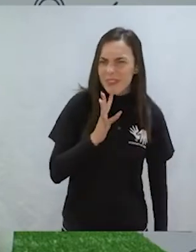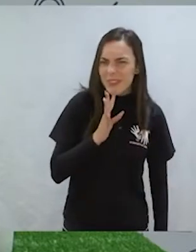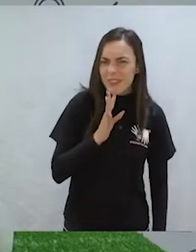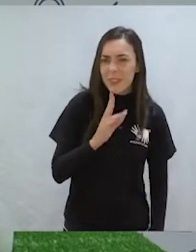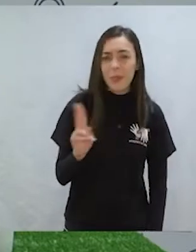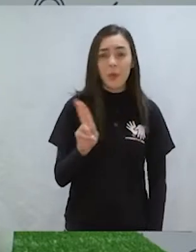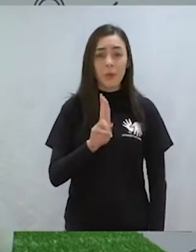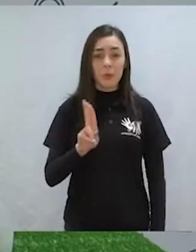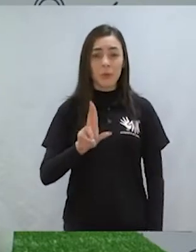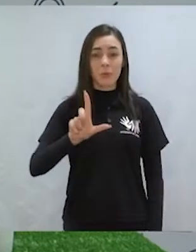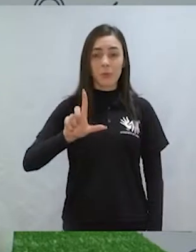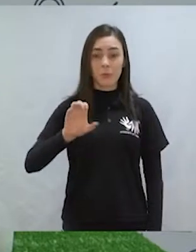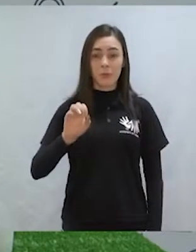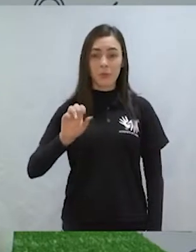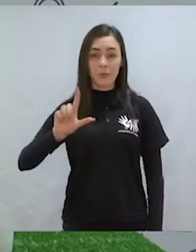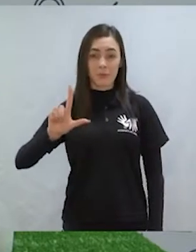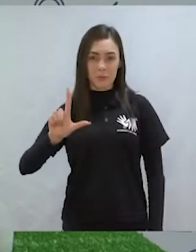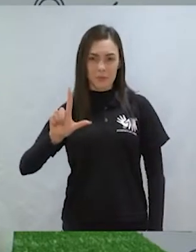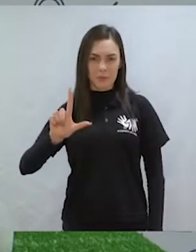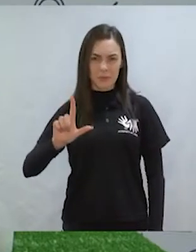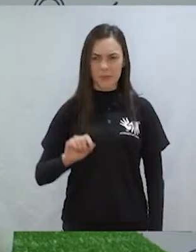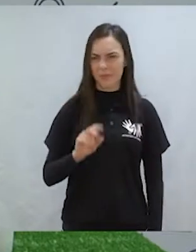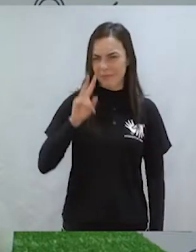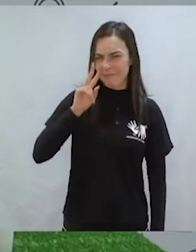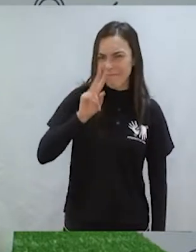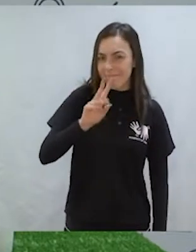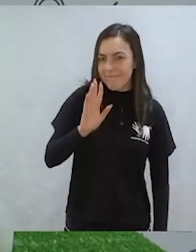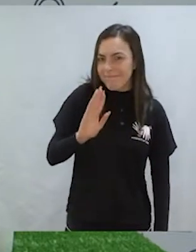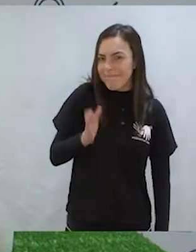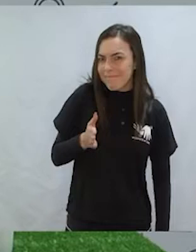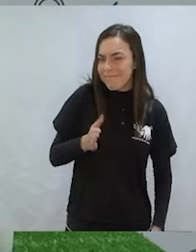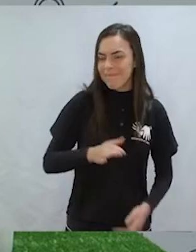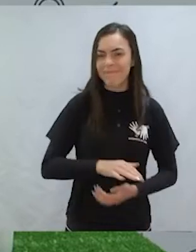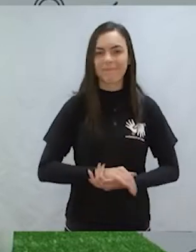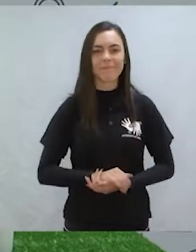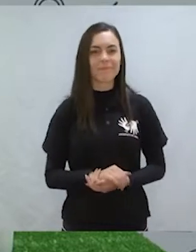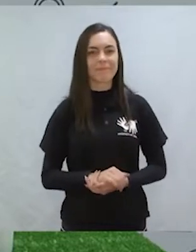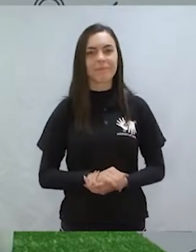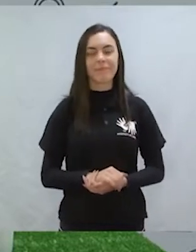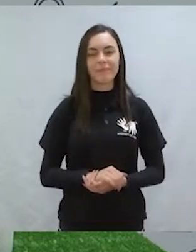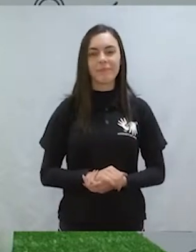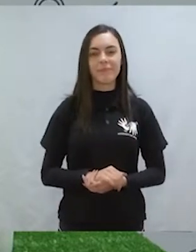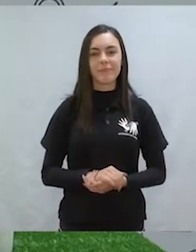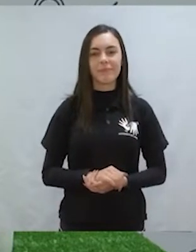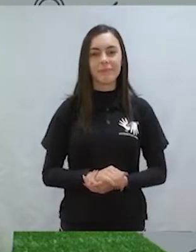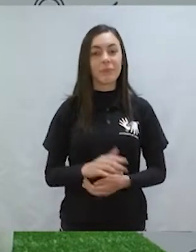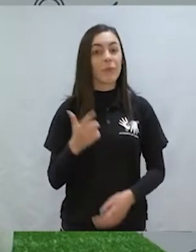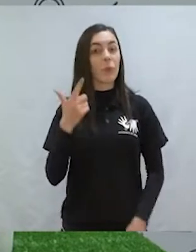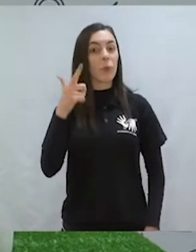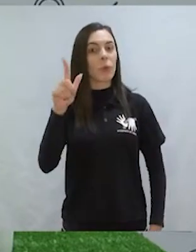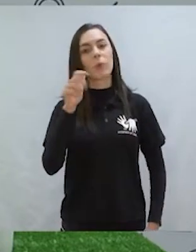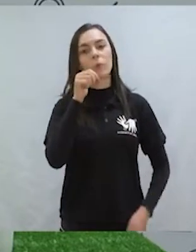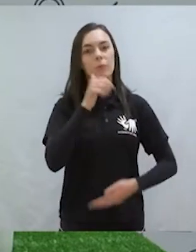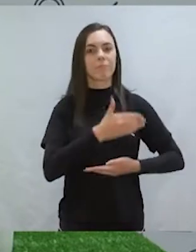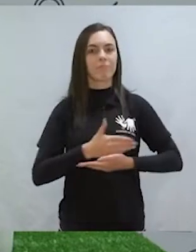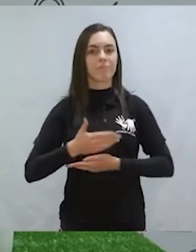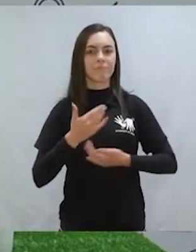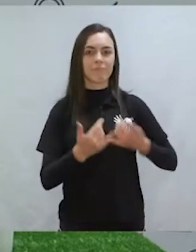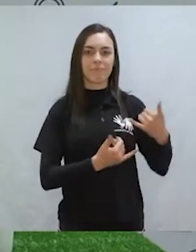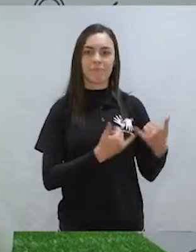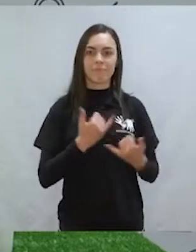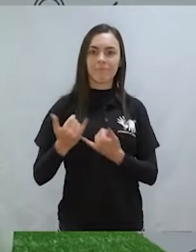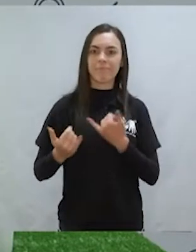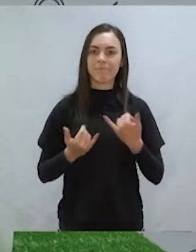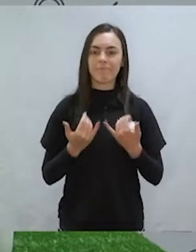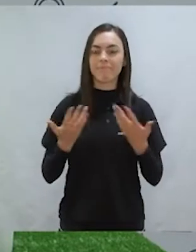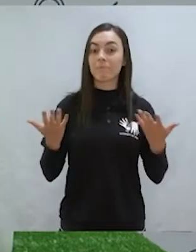sabe que boneca é essa? A LOL. Você já viu uma LOL? Olha lá, a próxima boneca.